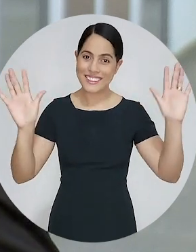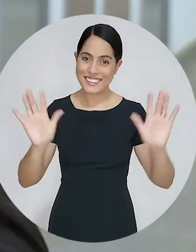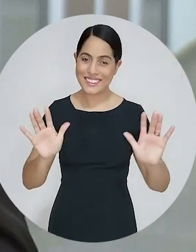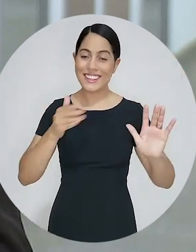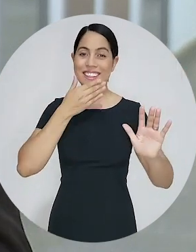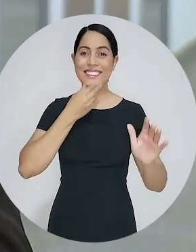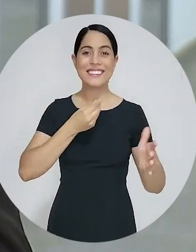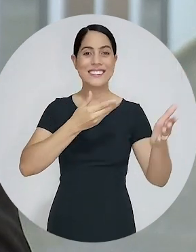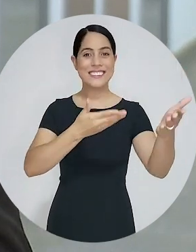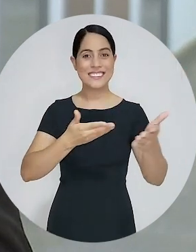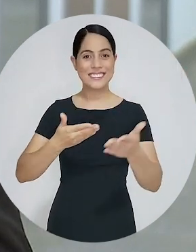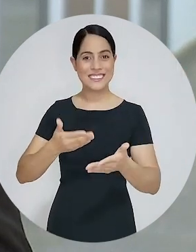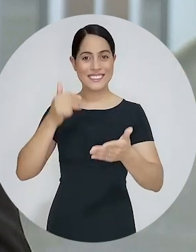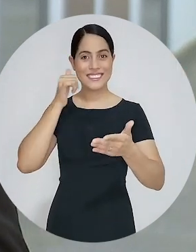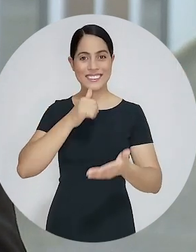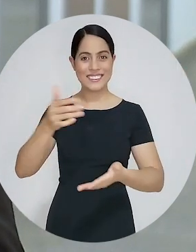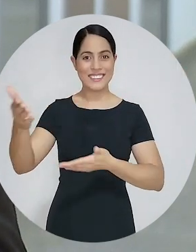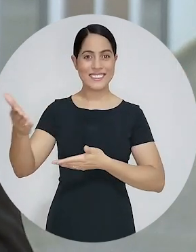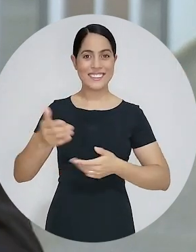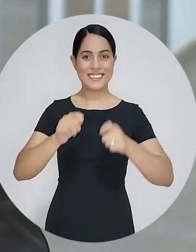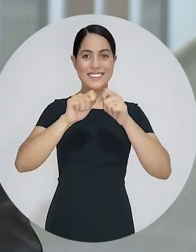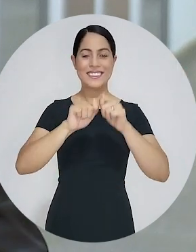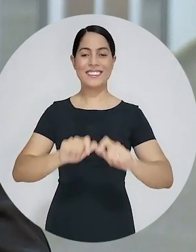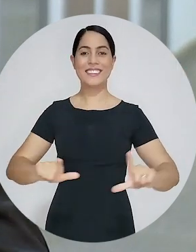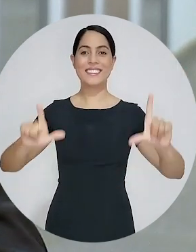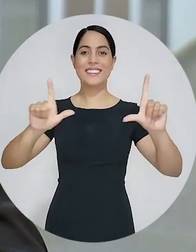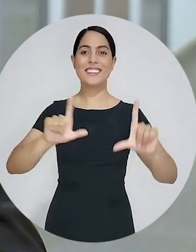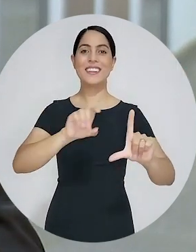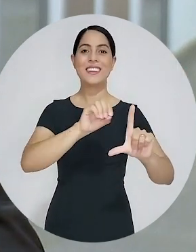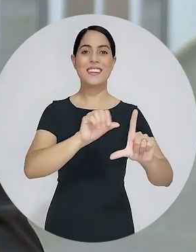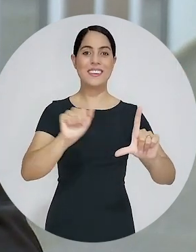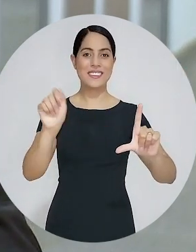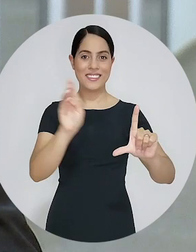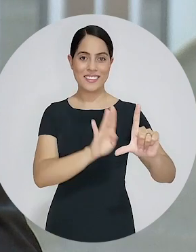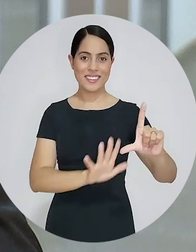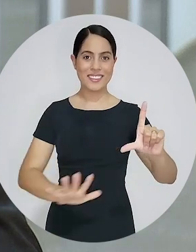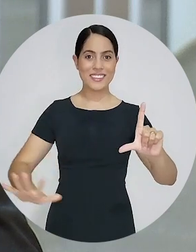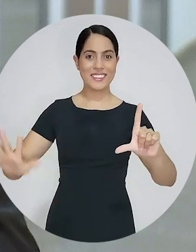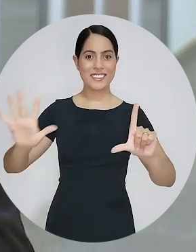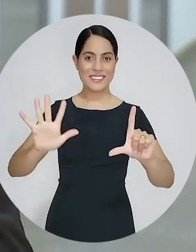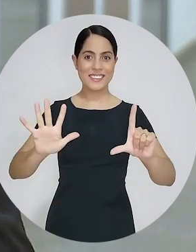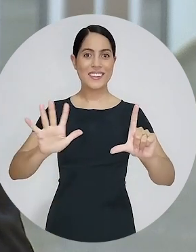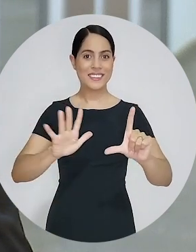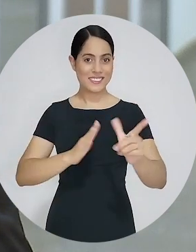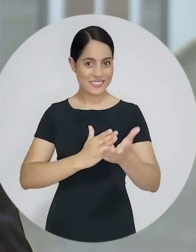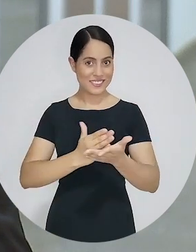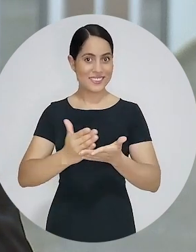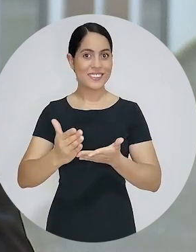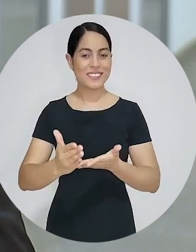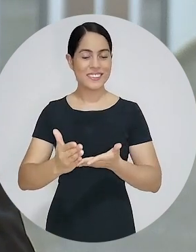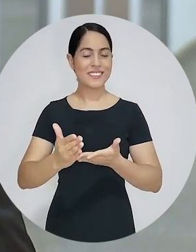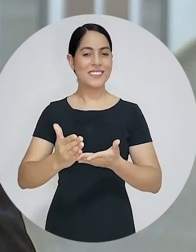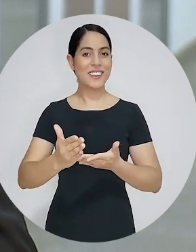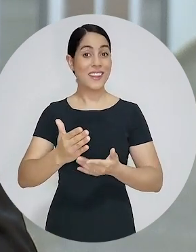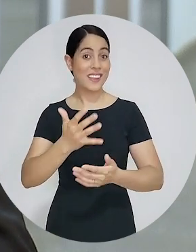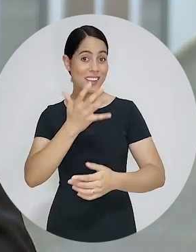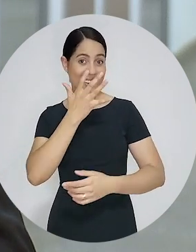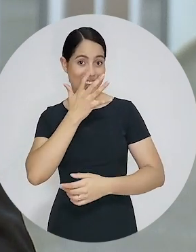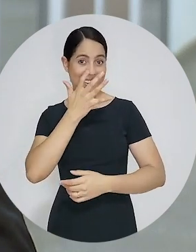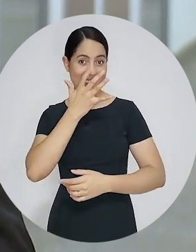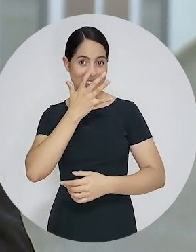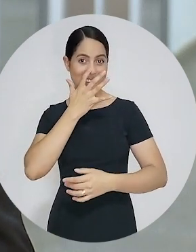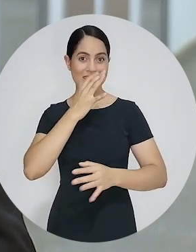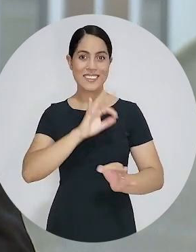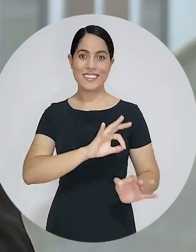Olá, seja bem-vindo, seja bem-vinda. Começa agora mais uma edição do programa OAB Nacional. Fique com a